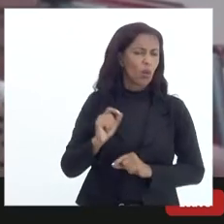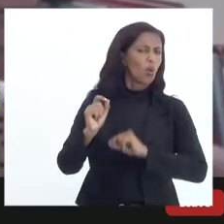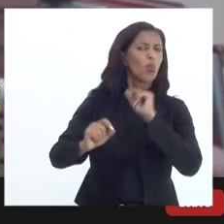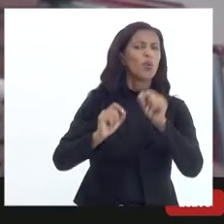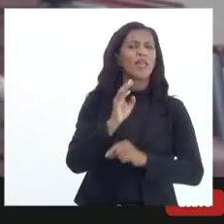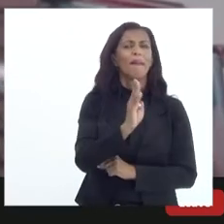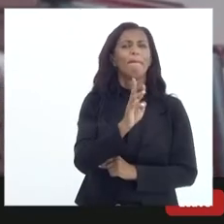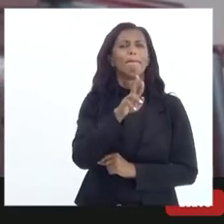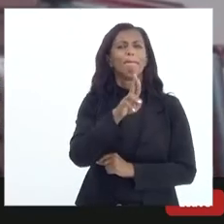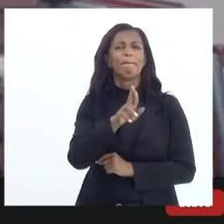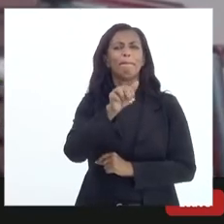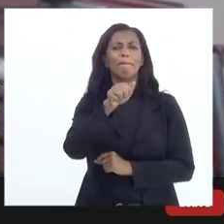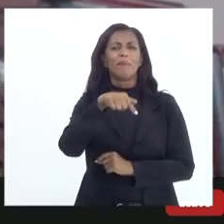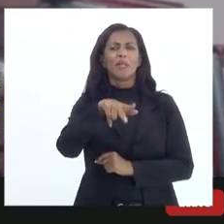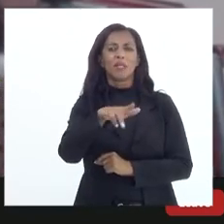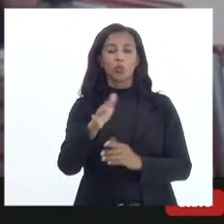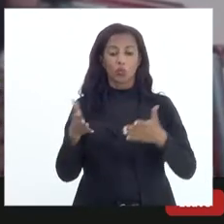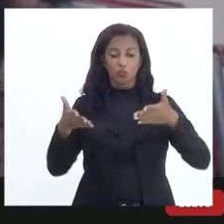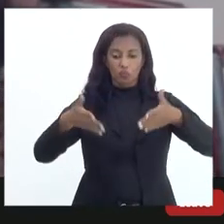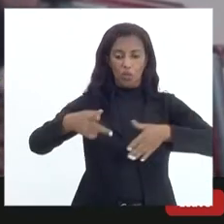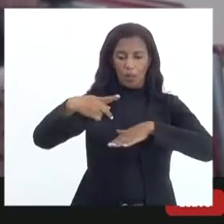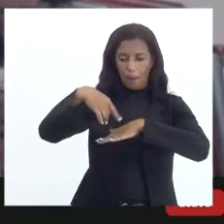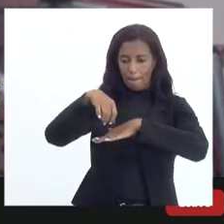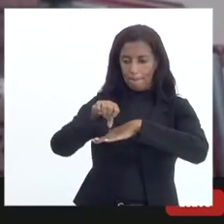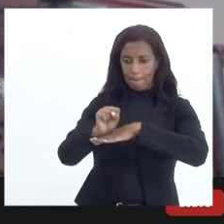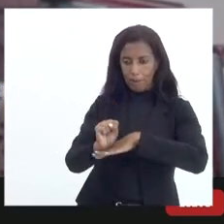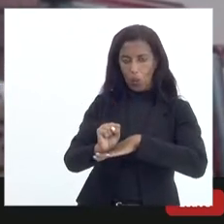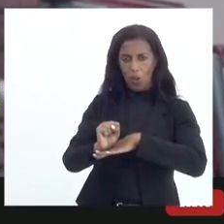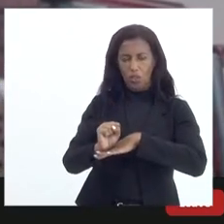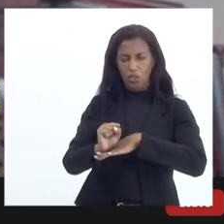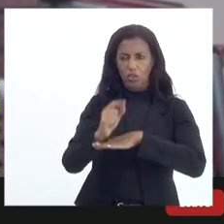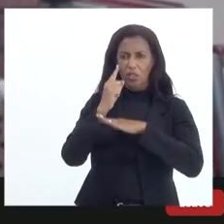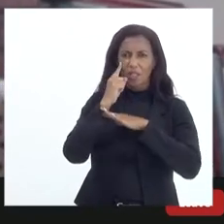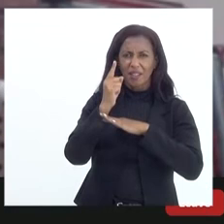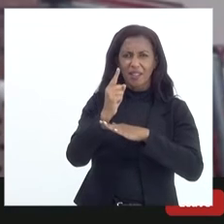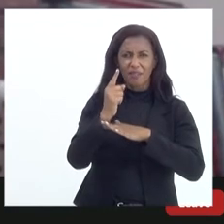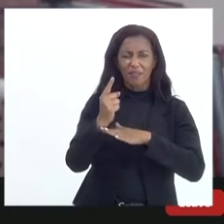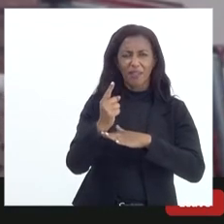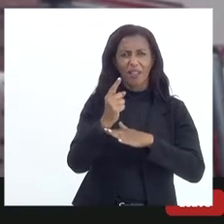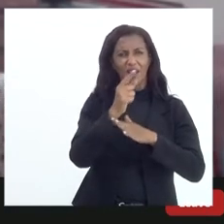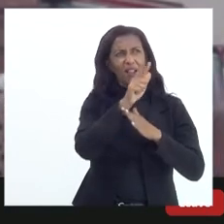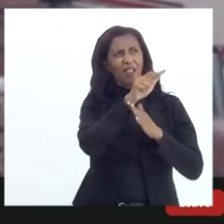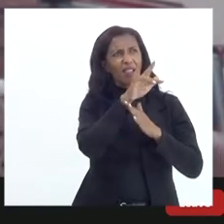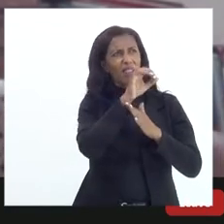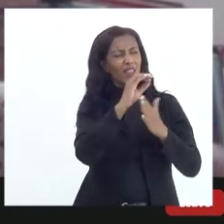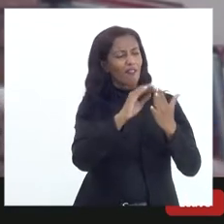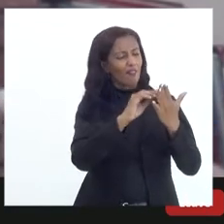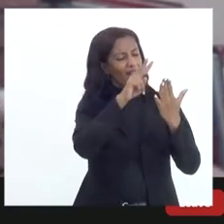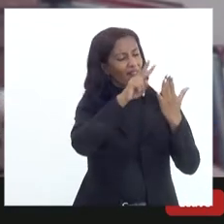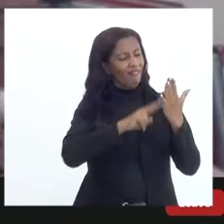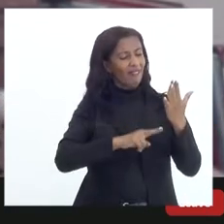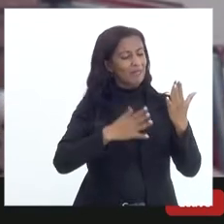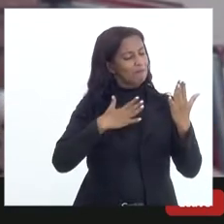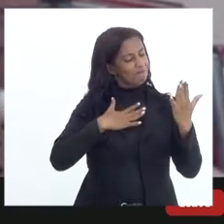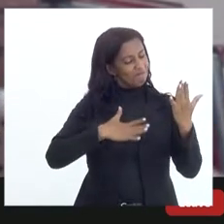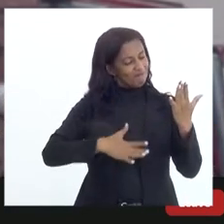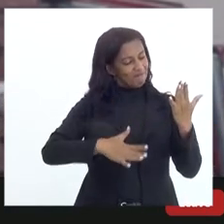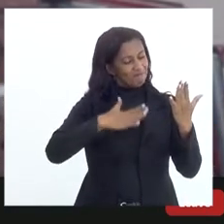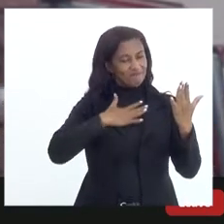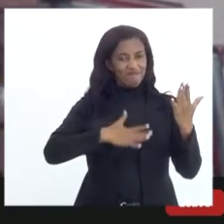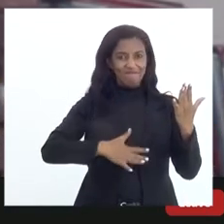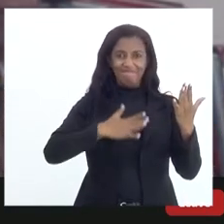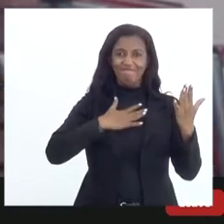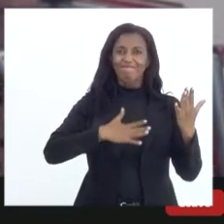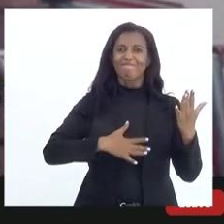branquitude? É quando a gente chega num programa de pós ou na graduação, verifica a bibliografia e se sente confortável com ela, se